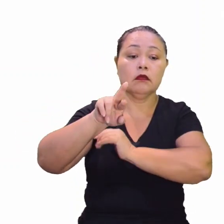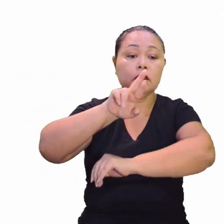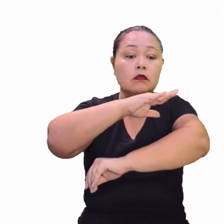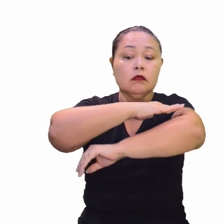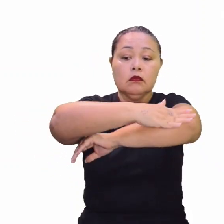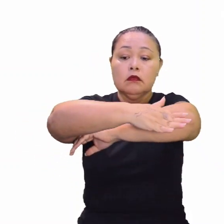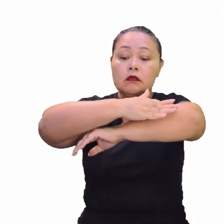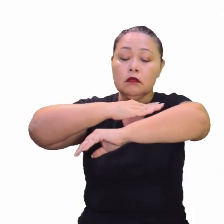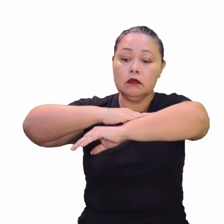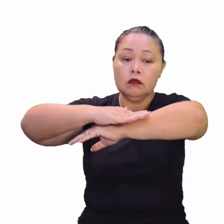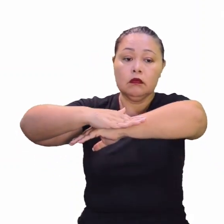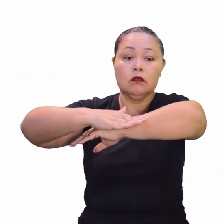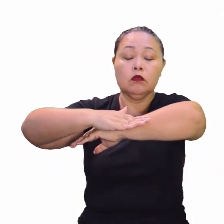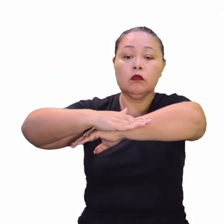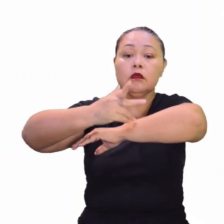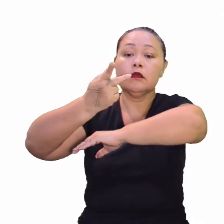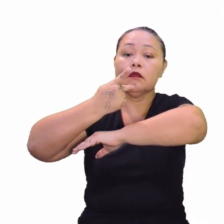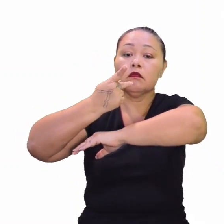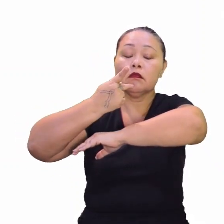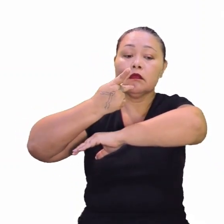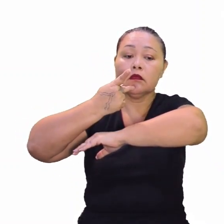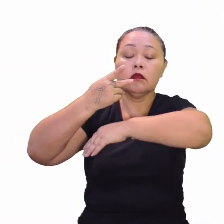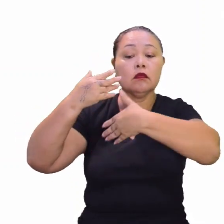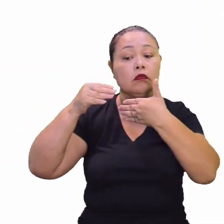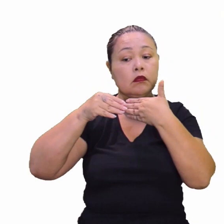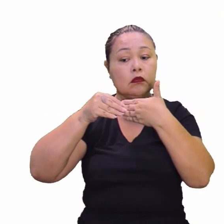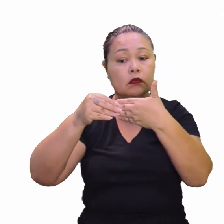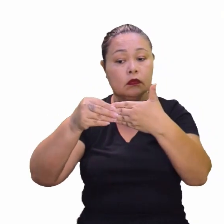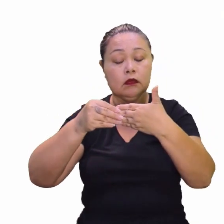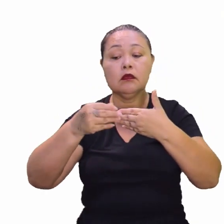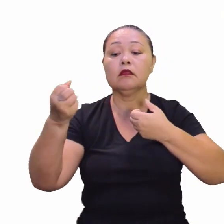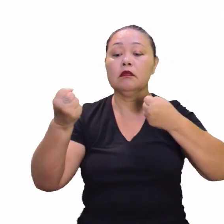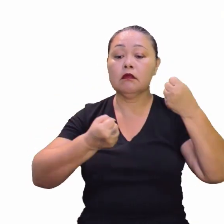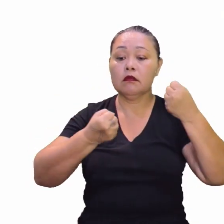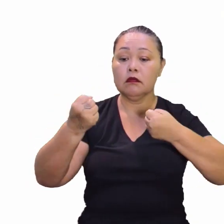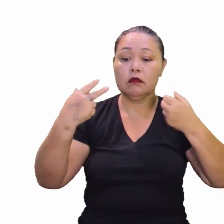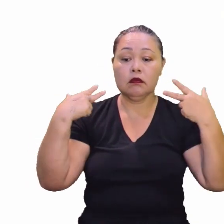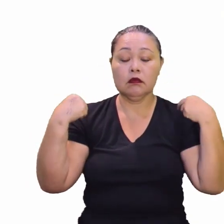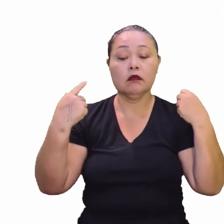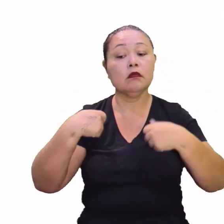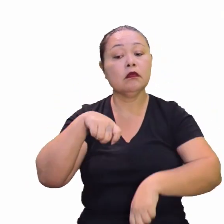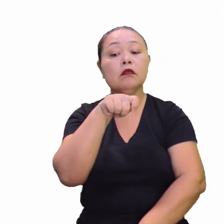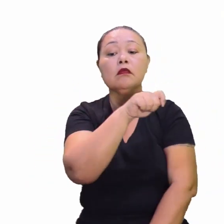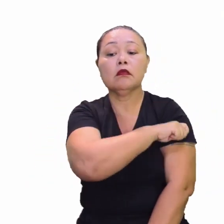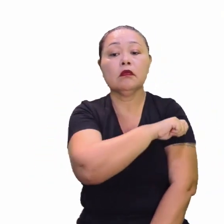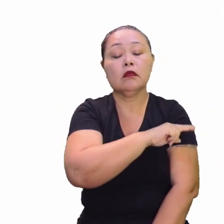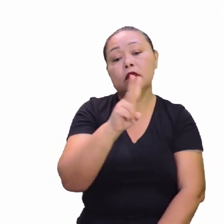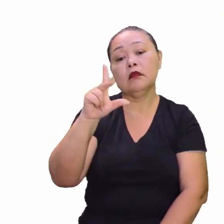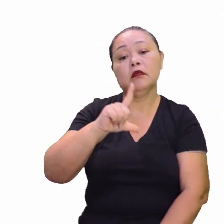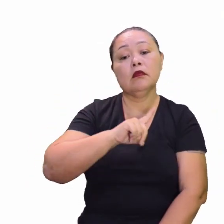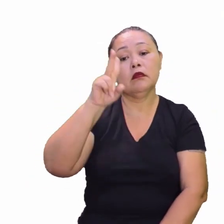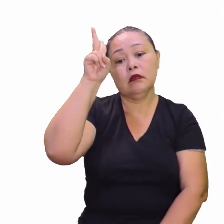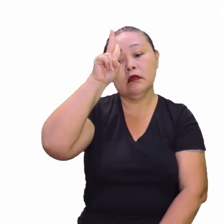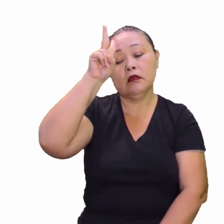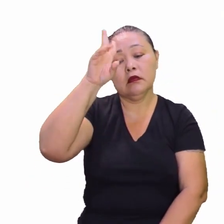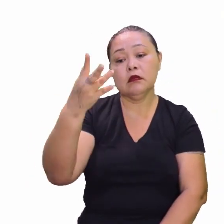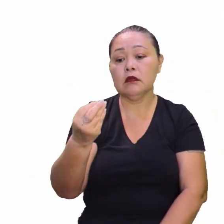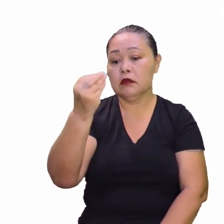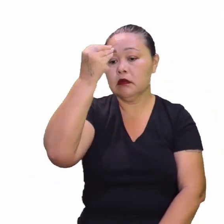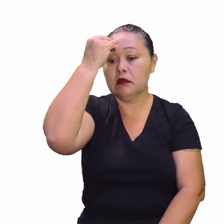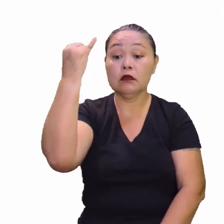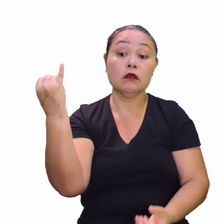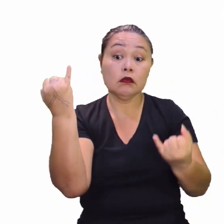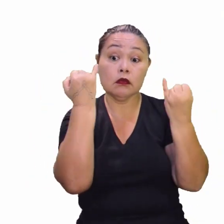em Rondônia. Quando a gente fala desse transporte rodoviário, o aluno tem que lembrar o seguinte, ó, guarde bem